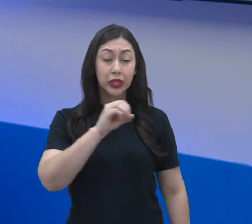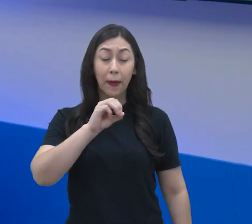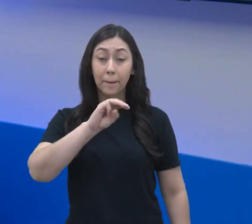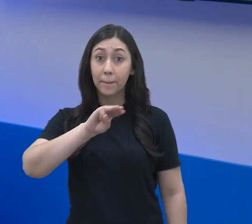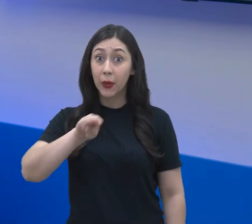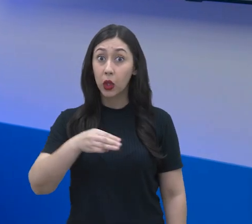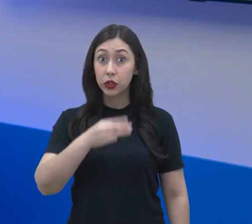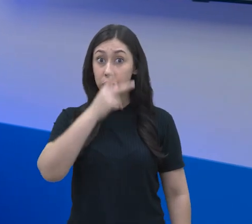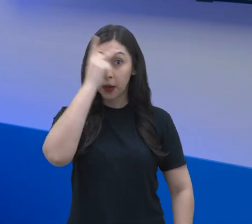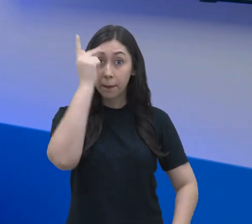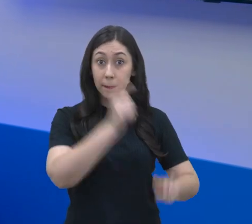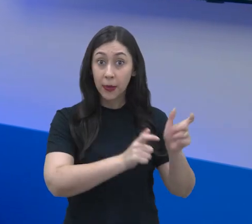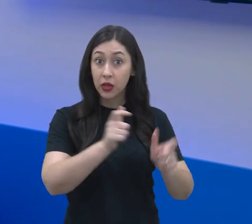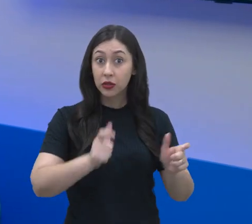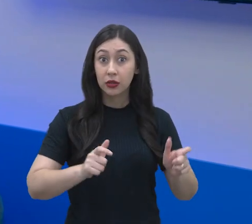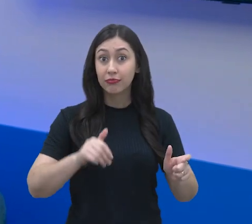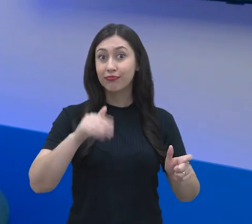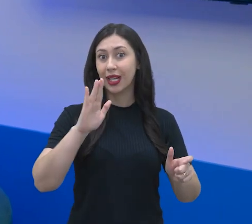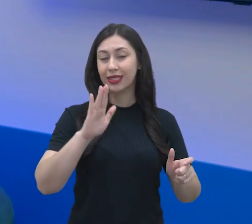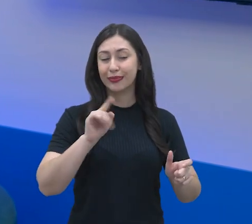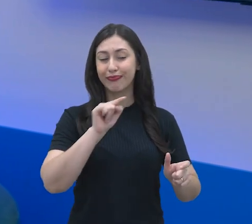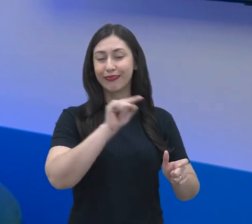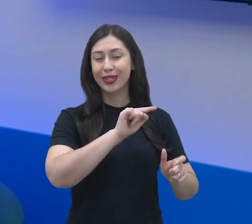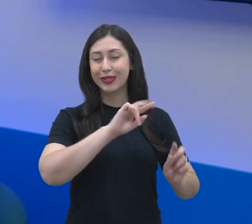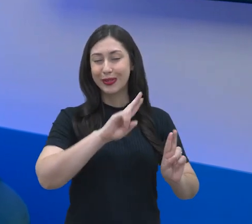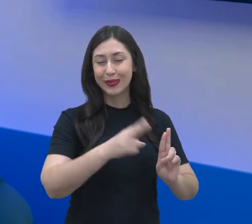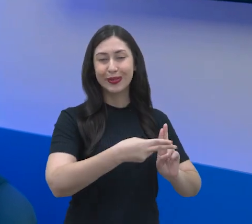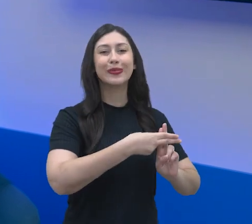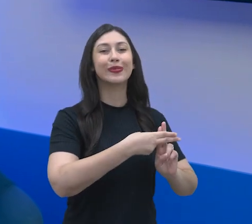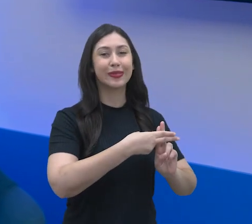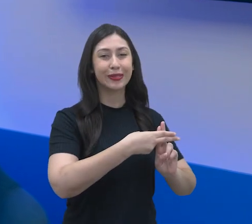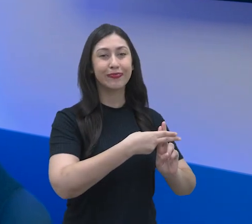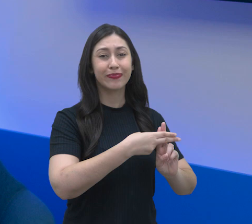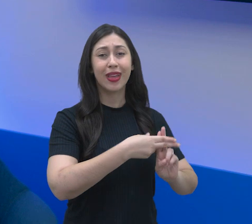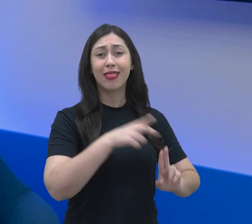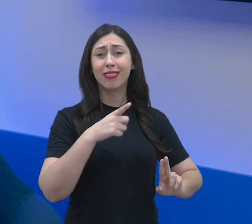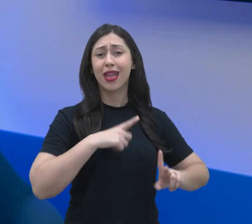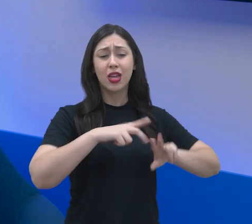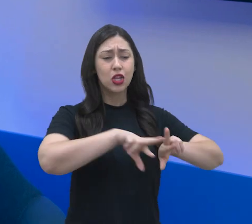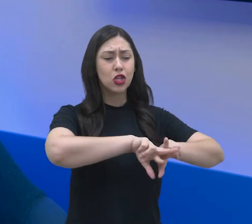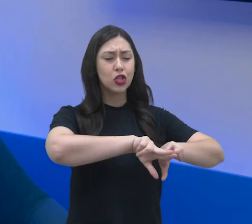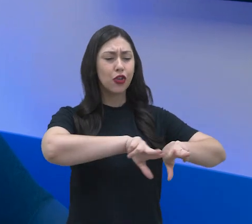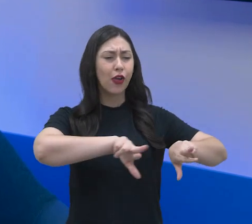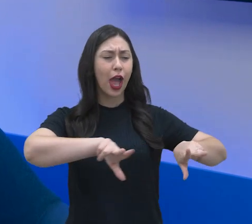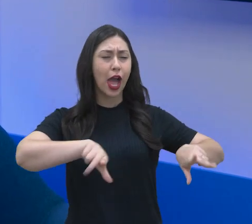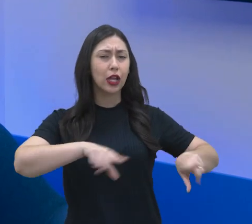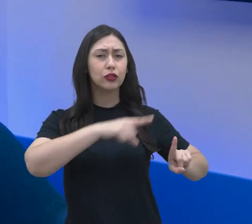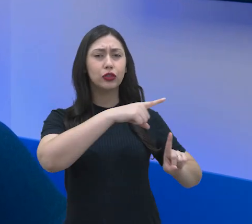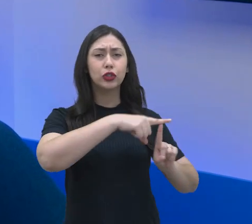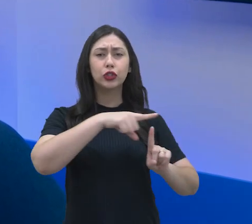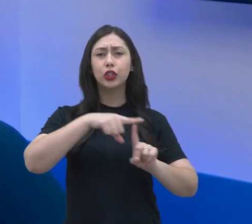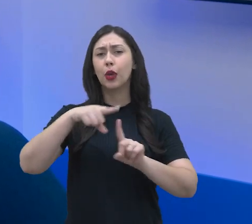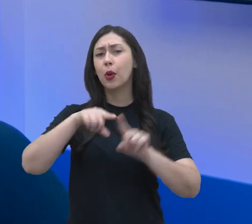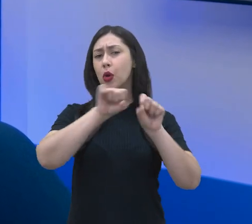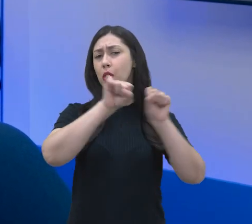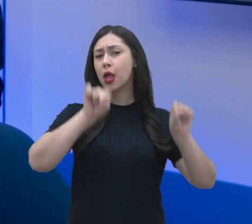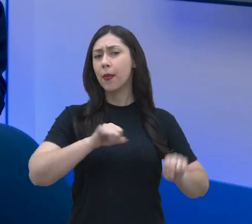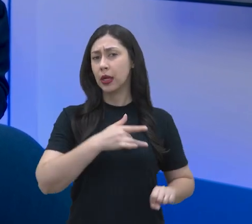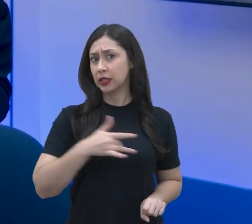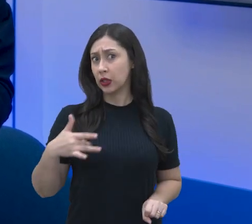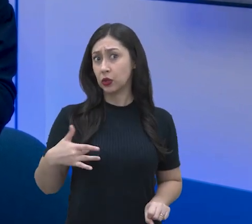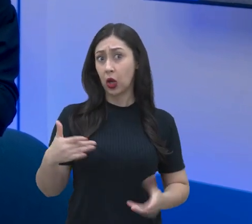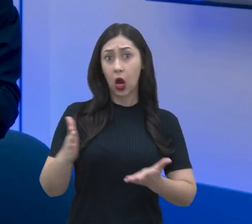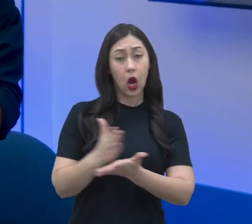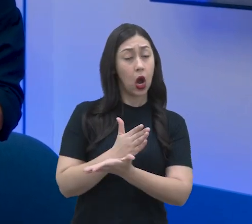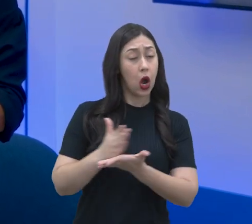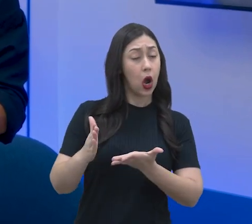de pessoas. Essa é só uma das definições possíveis do SUS. Há vários sistemas de saúde diferentes no mundo. Em alguns